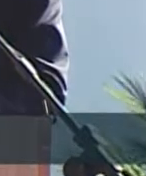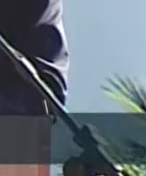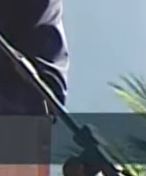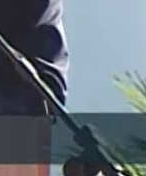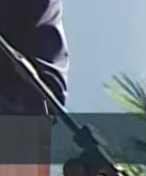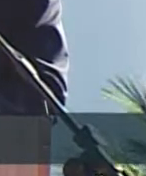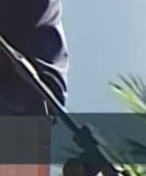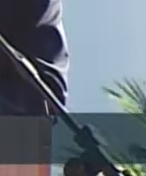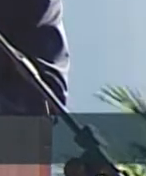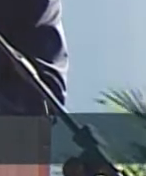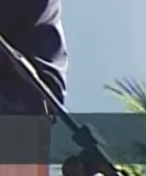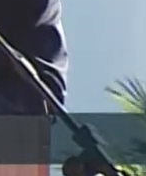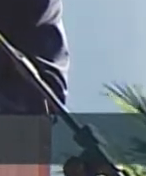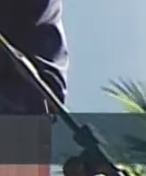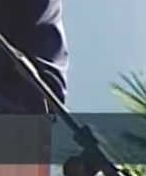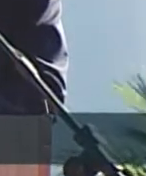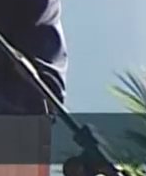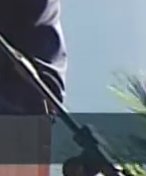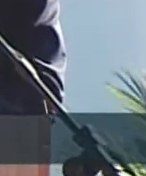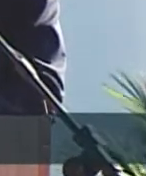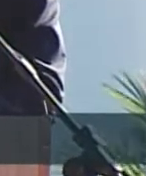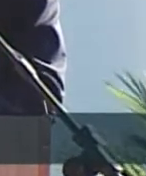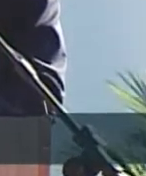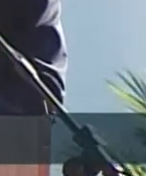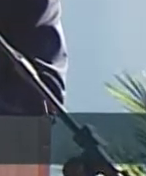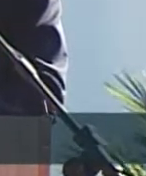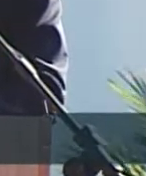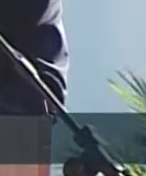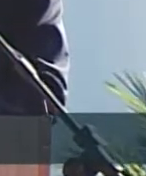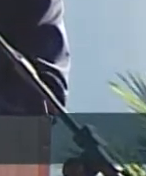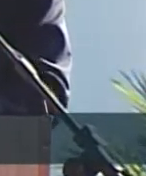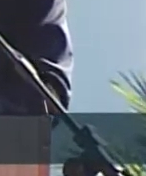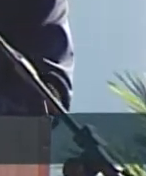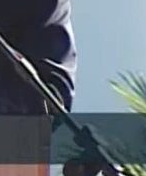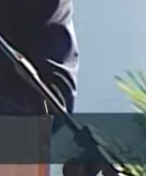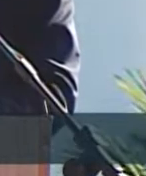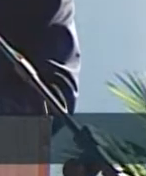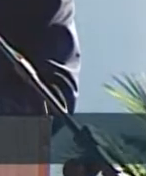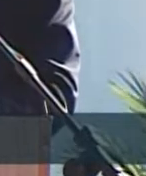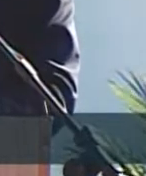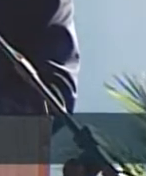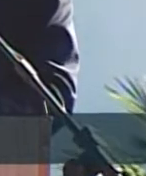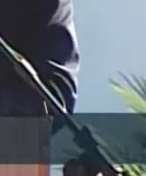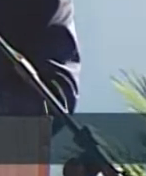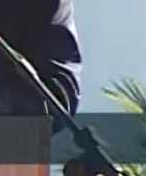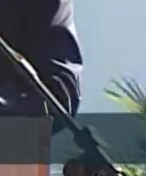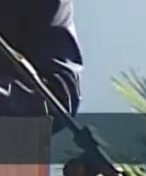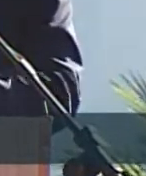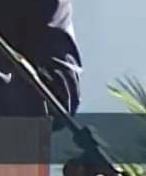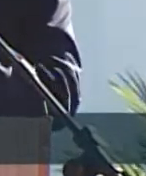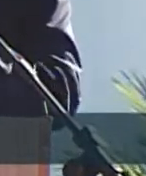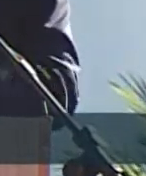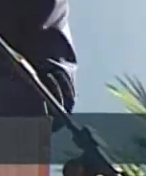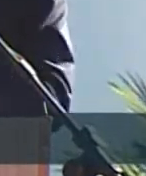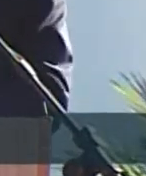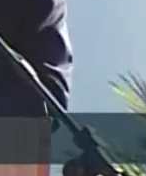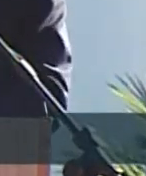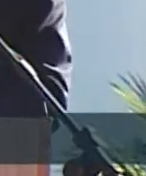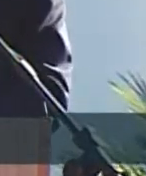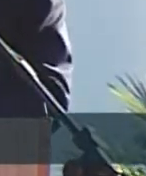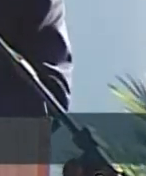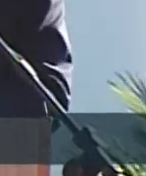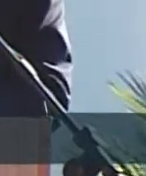Juliana Catarinense, vários são os nomes. O mesmo ideal de jovens que lutavam em